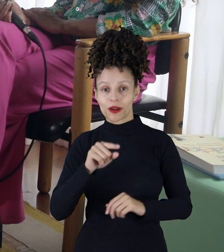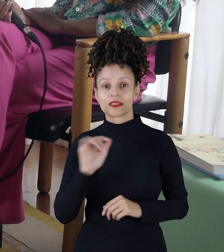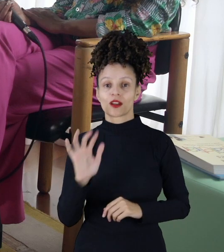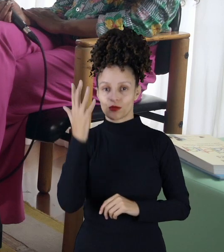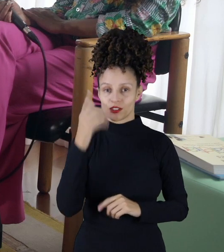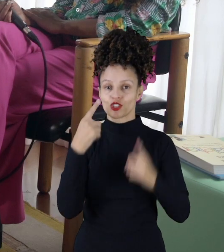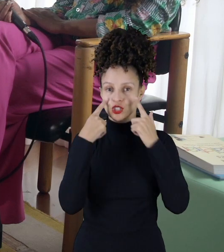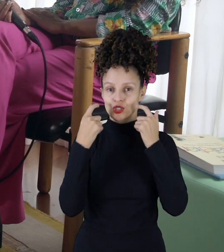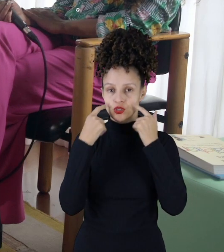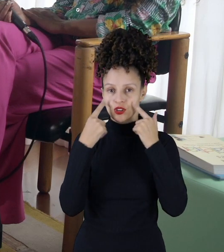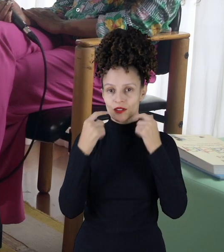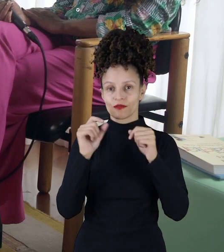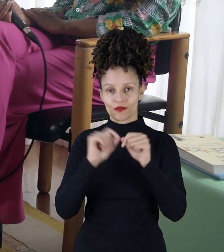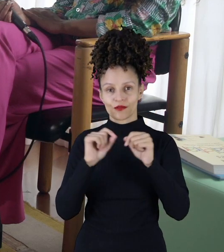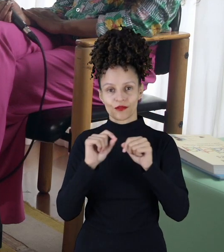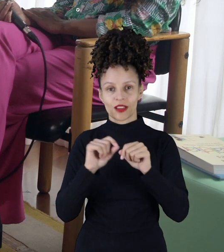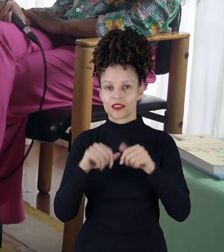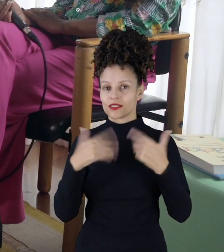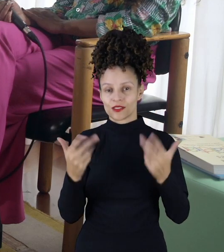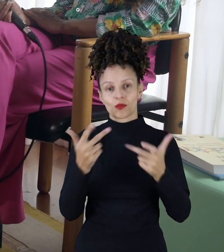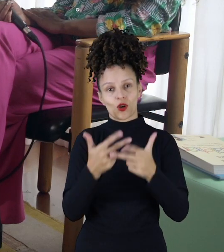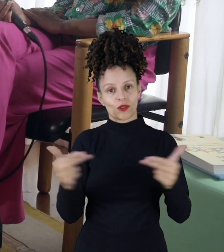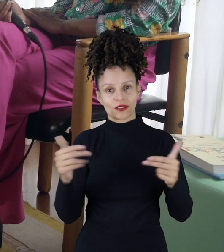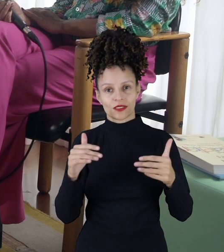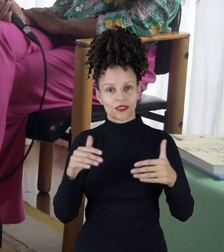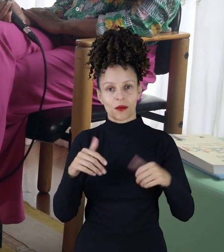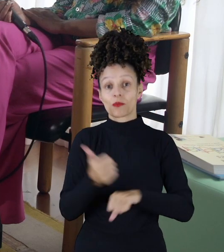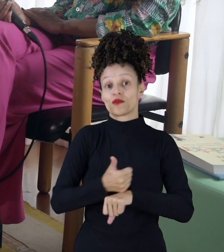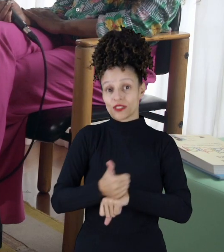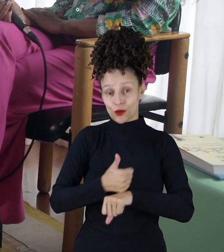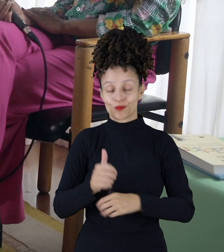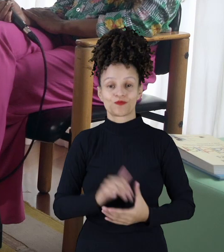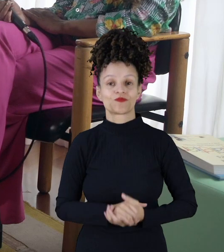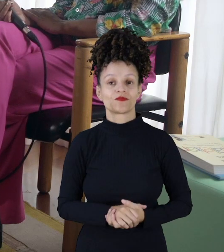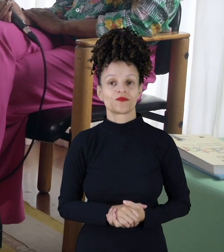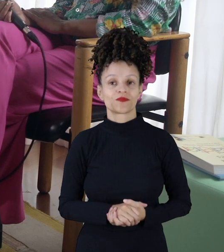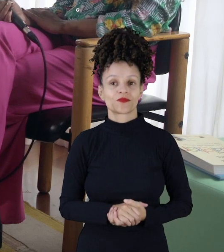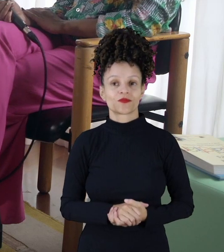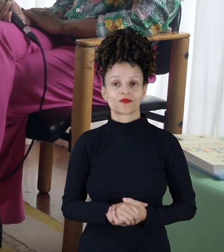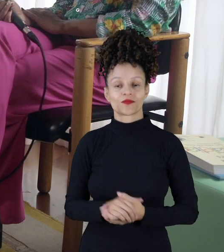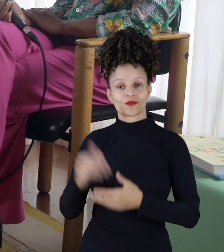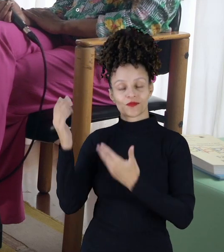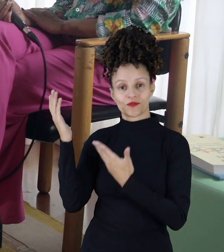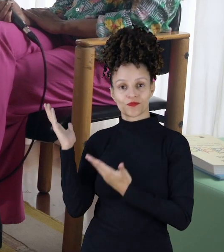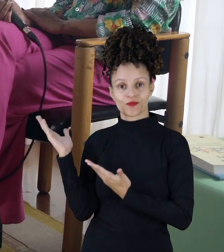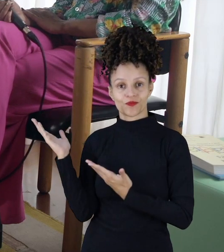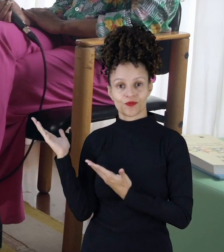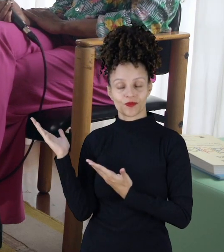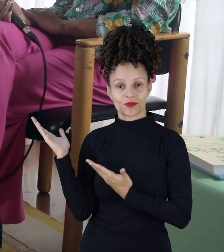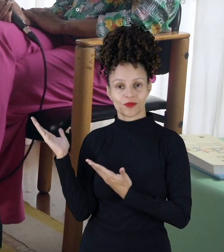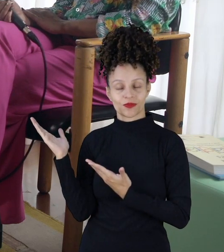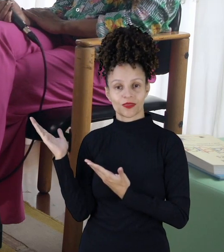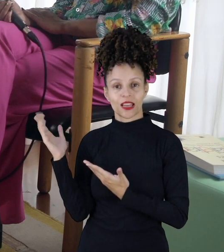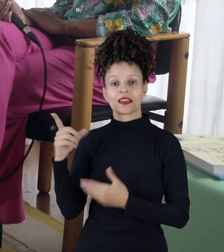diferente para esse fato dela chorar bastante e fez disso até algo, profissão. Os